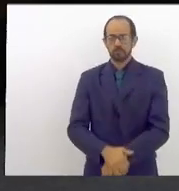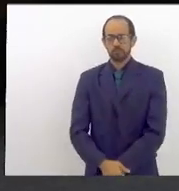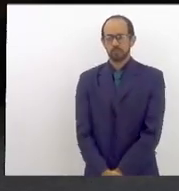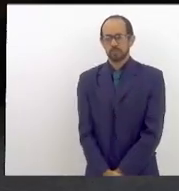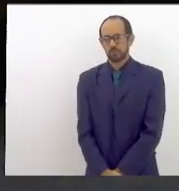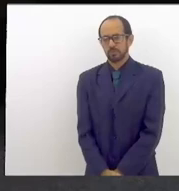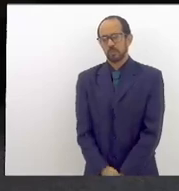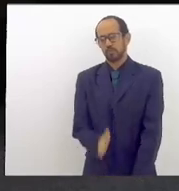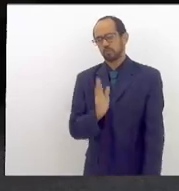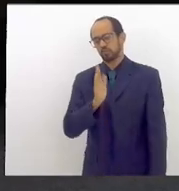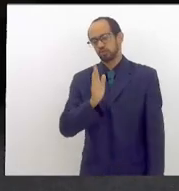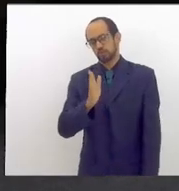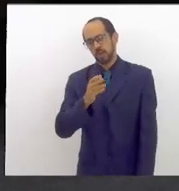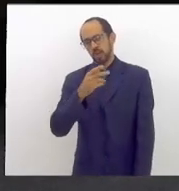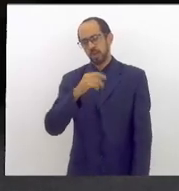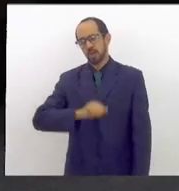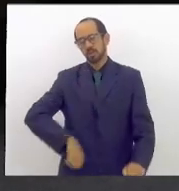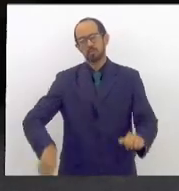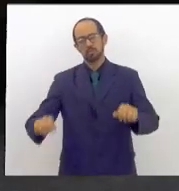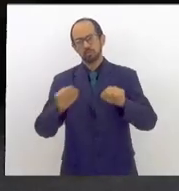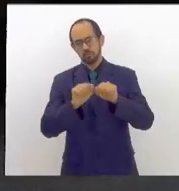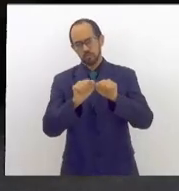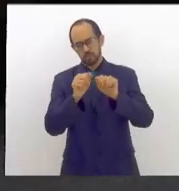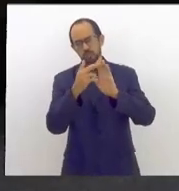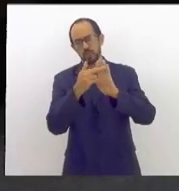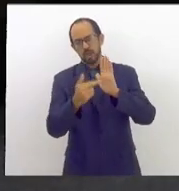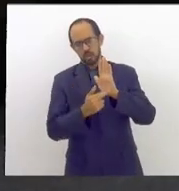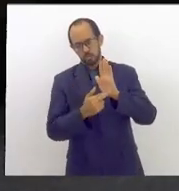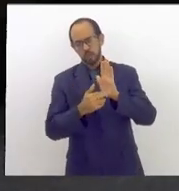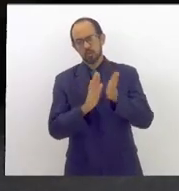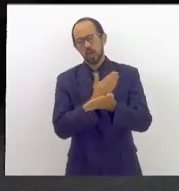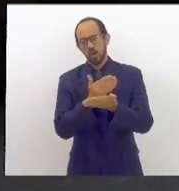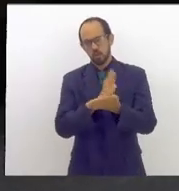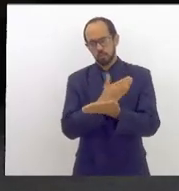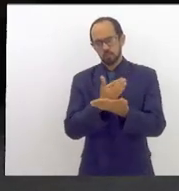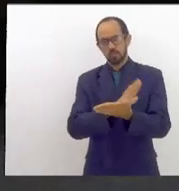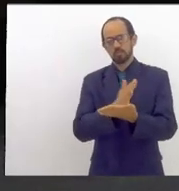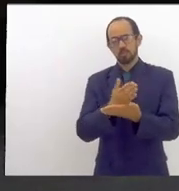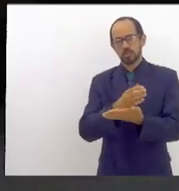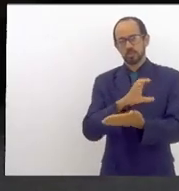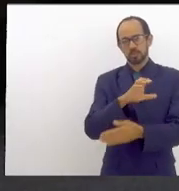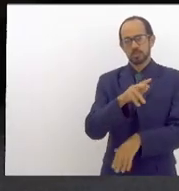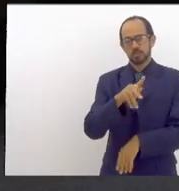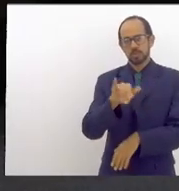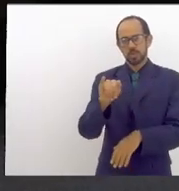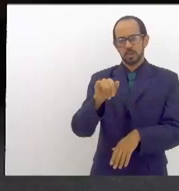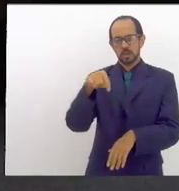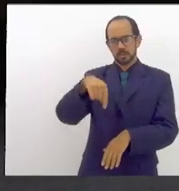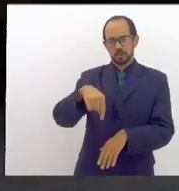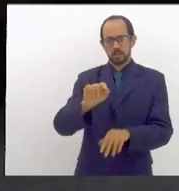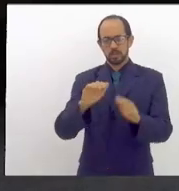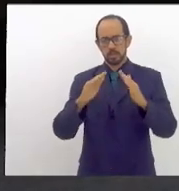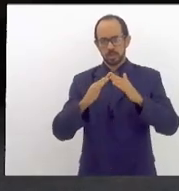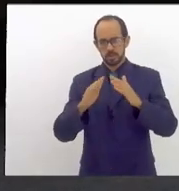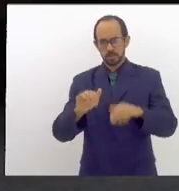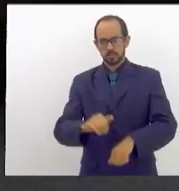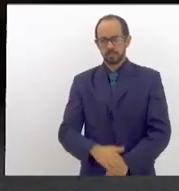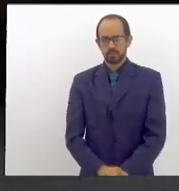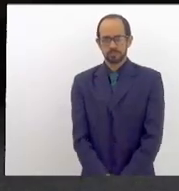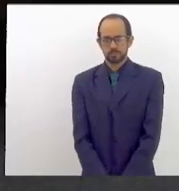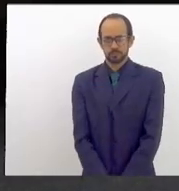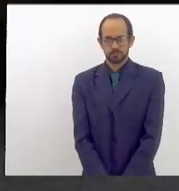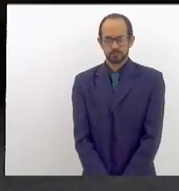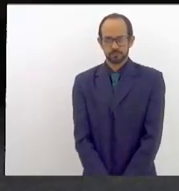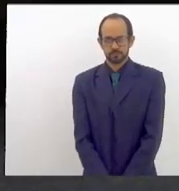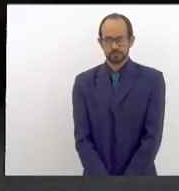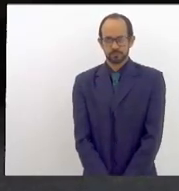eu já relatei algumas cpis aqui na casa foi membro de várias e relatei algumas entre elas esta do Rio